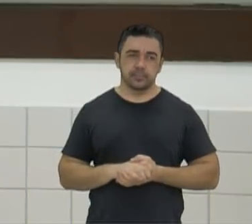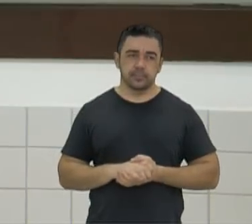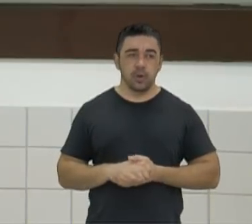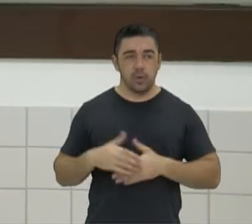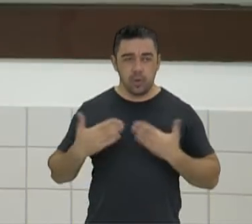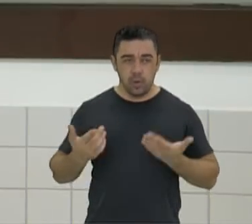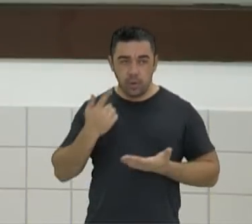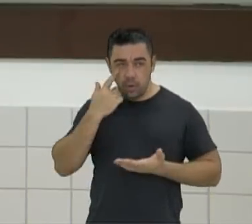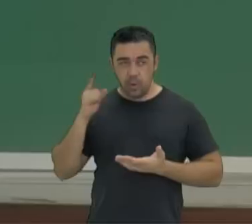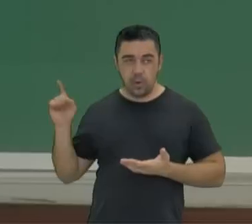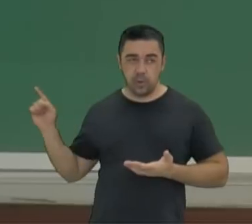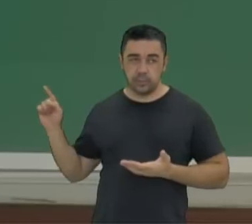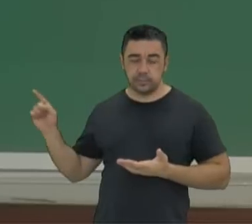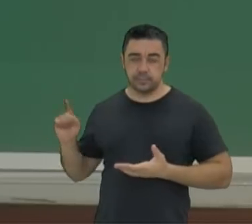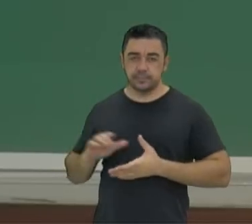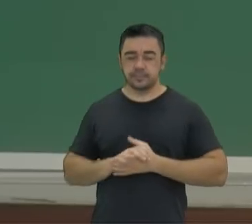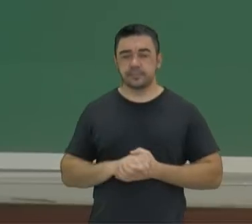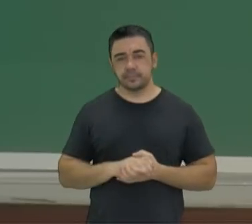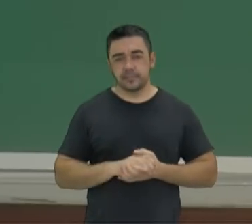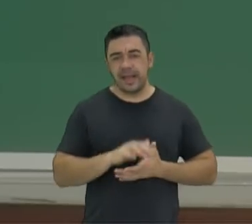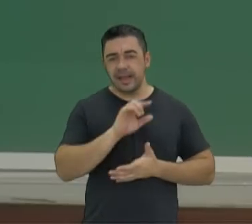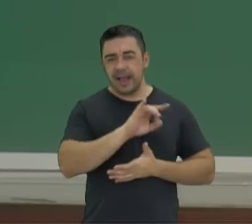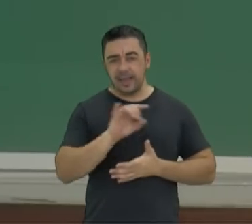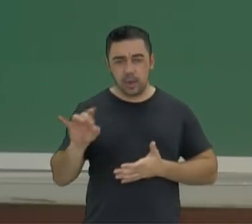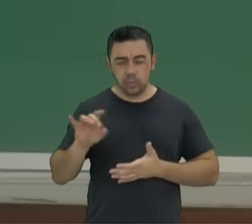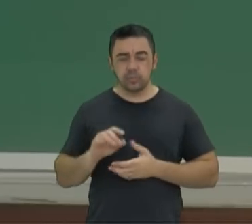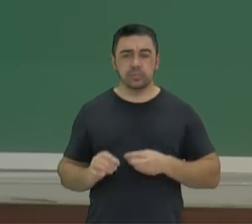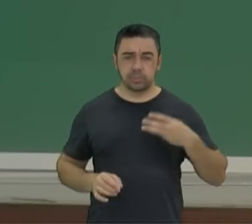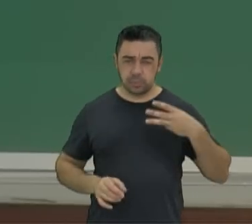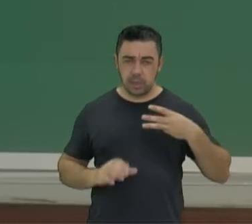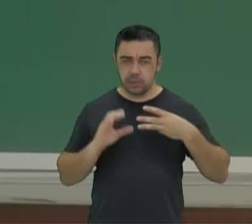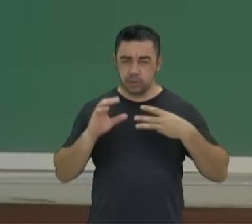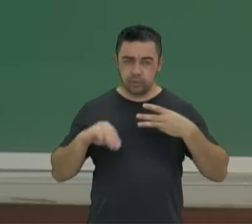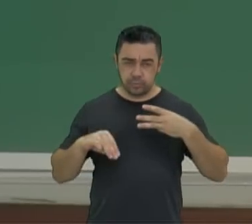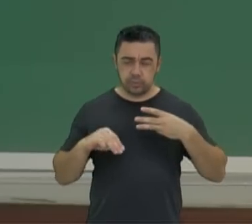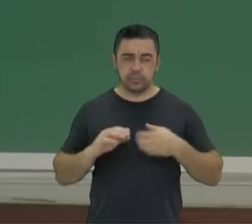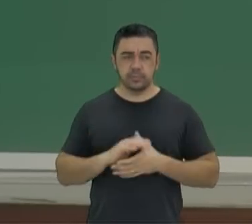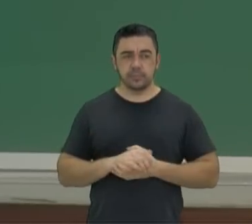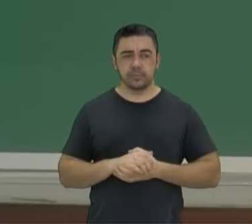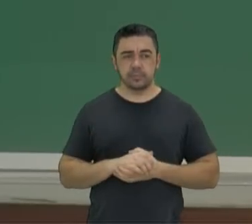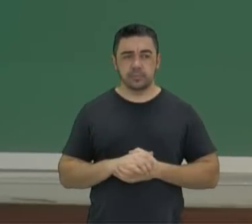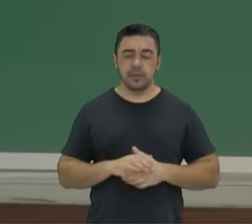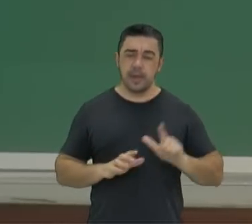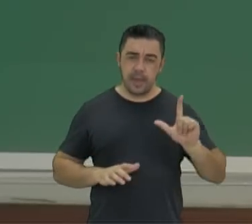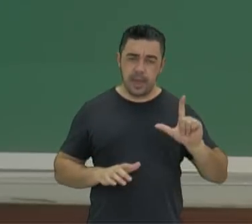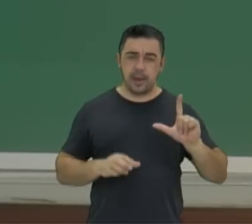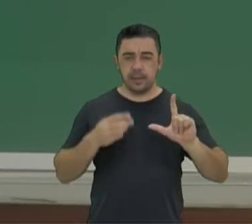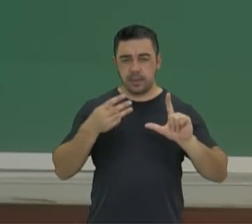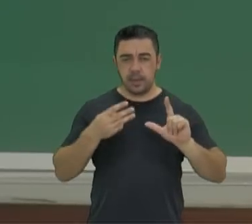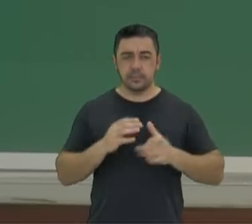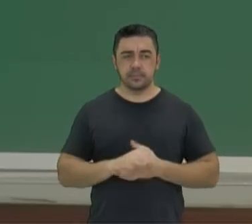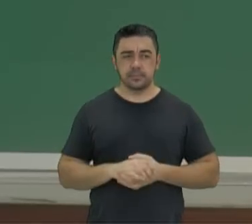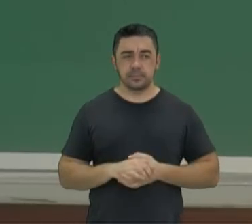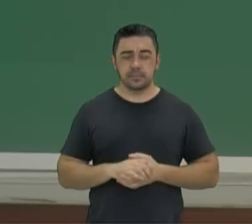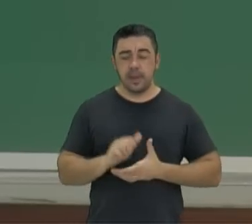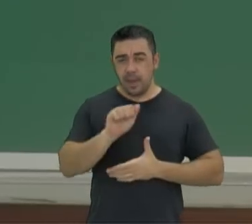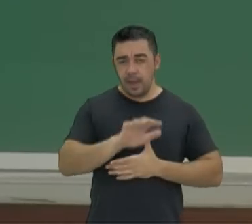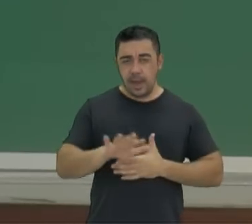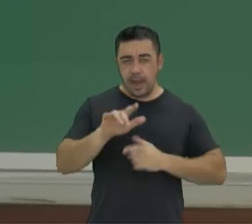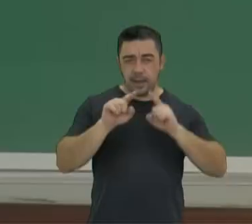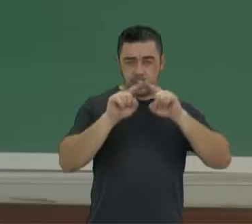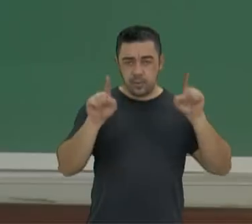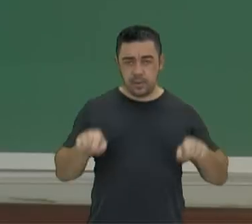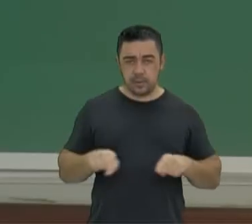Vamos ver então como que fica. Cada quadradinho mede 3 centímetros, então o lado é 3 centímetros. Área do